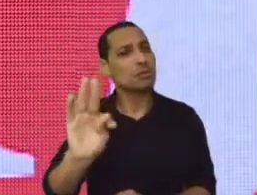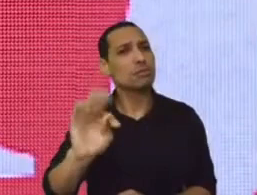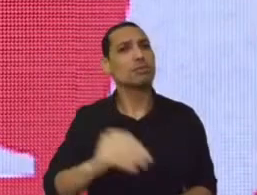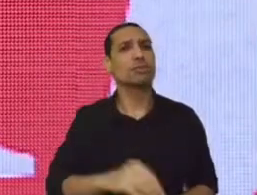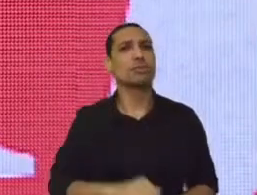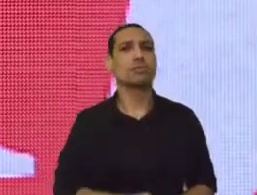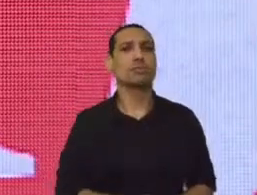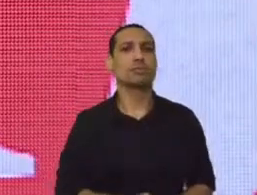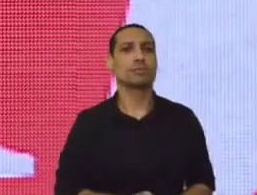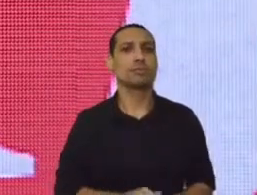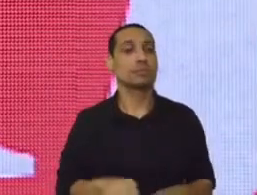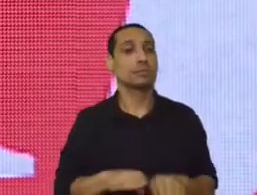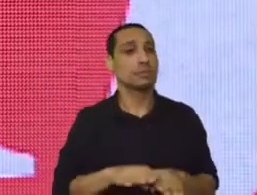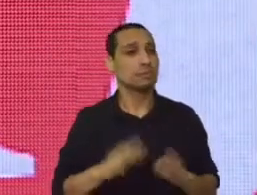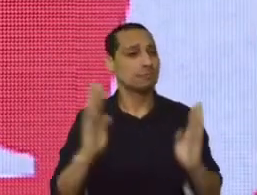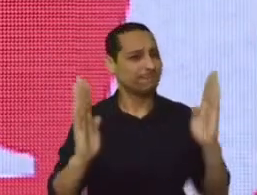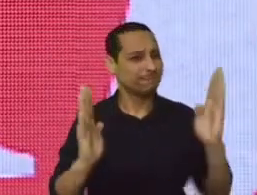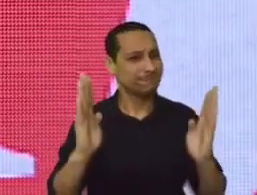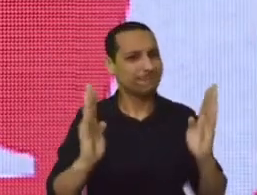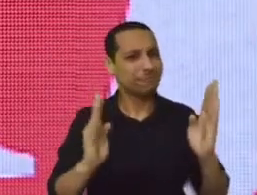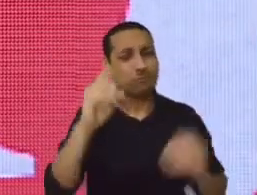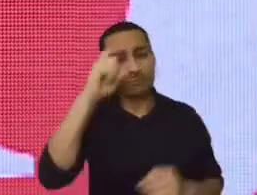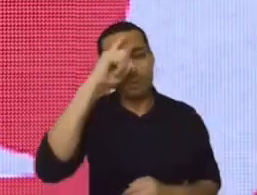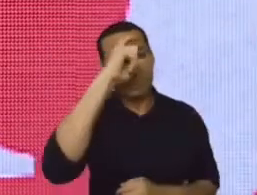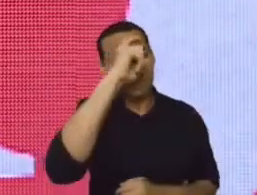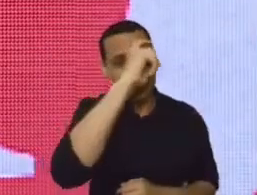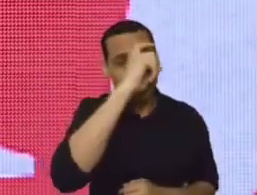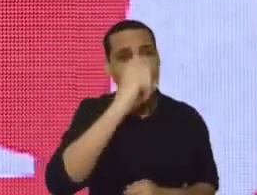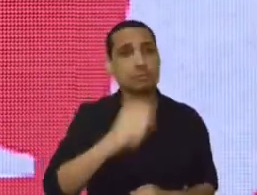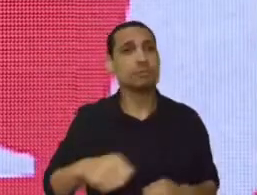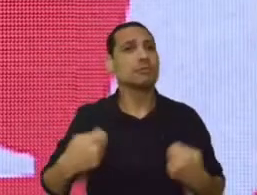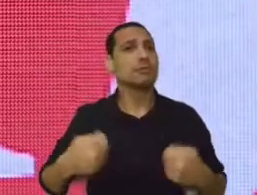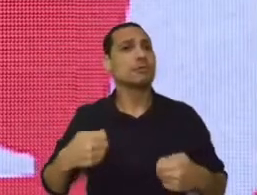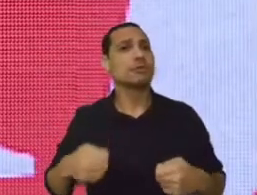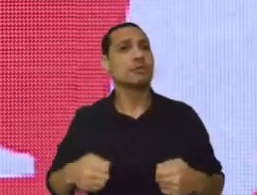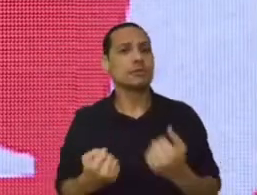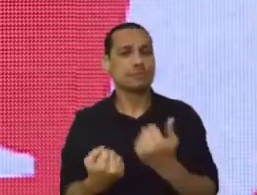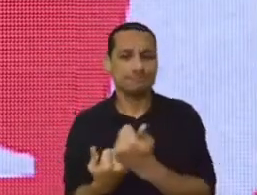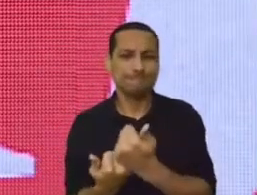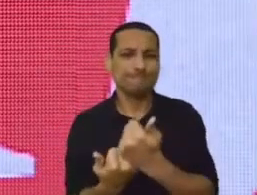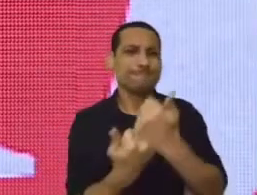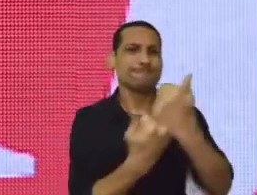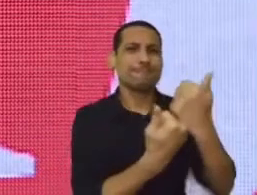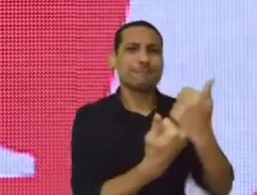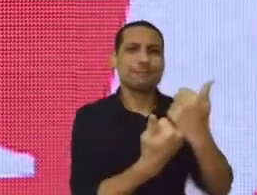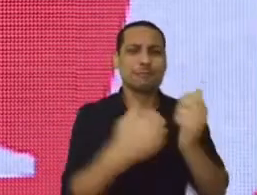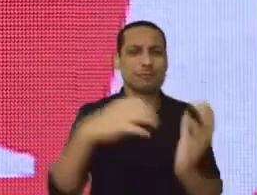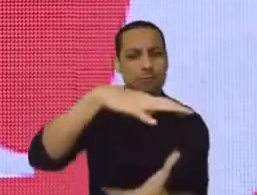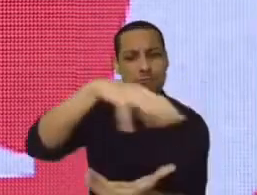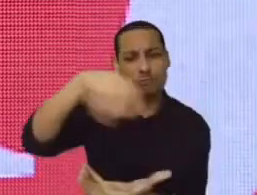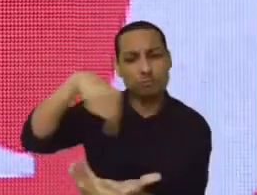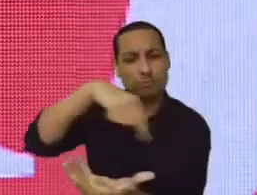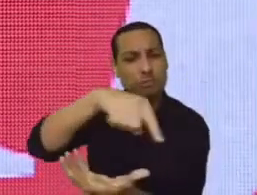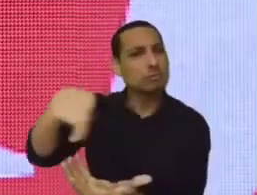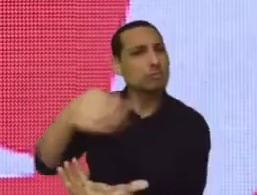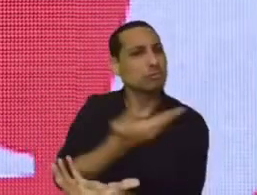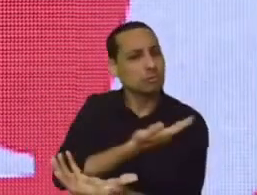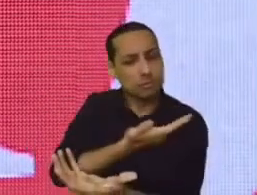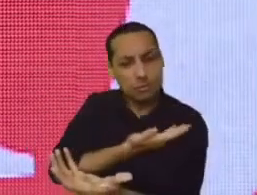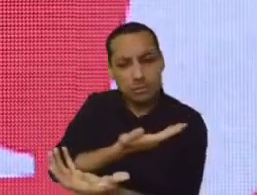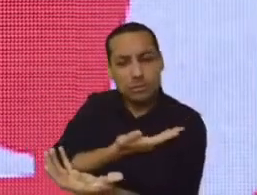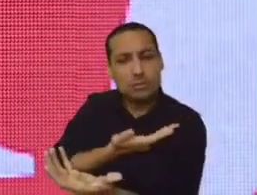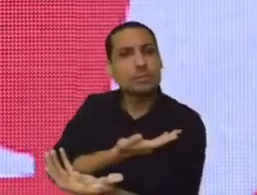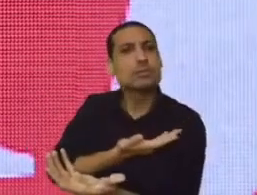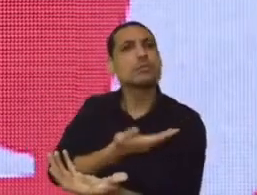apoio internacional é fundamental. Então, agradecer a todos os representantes, todos e todas internacionais que